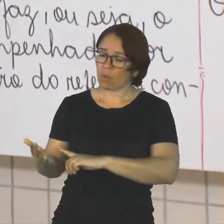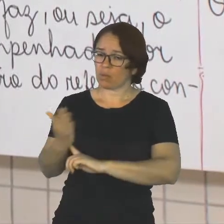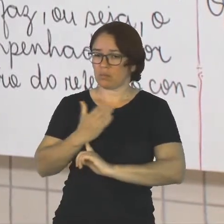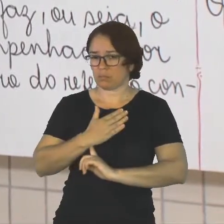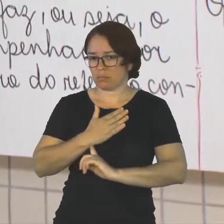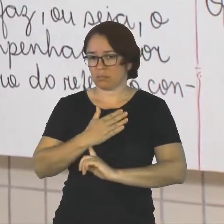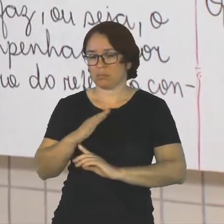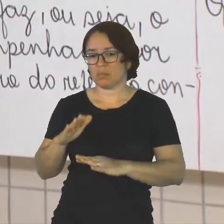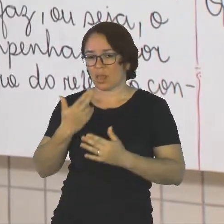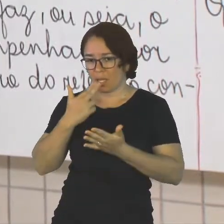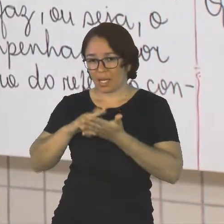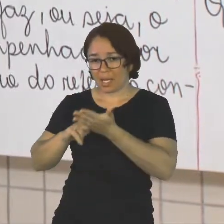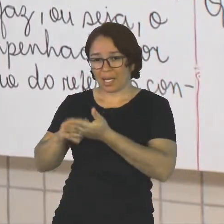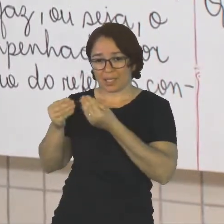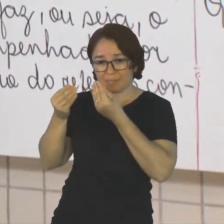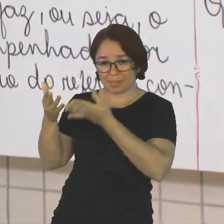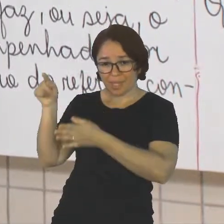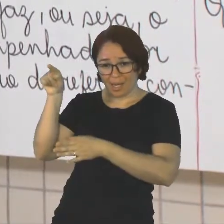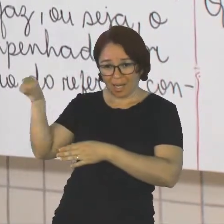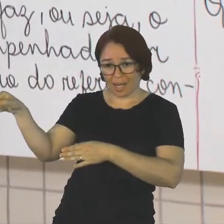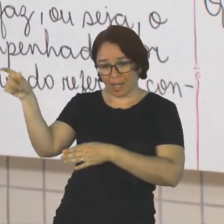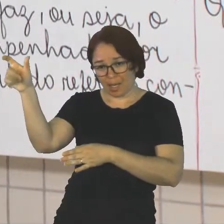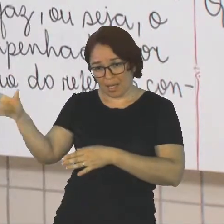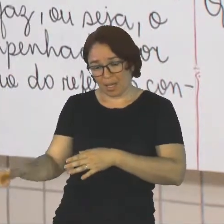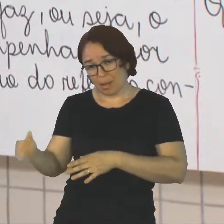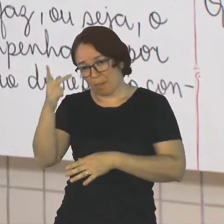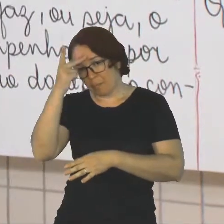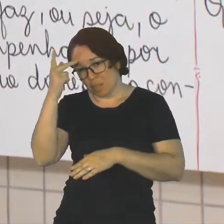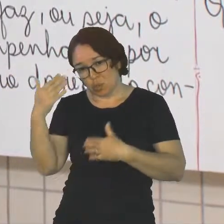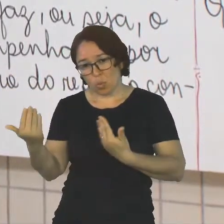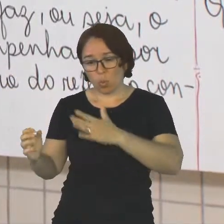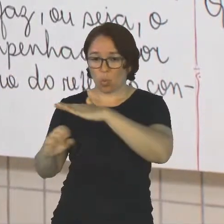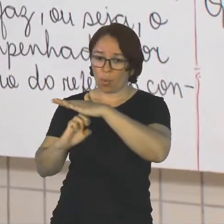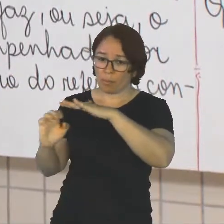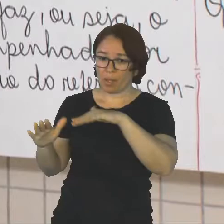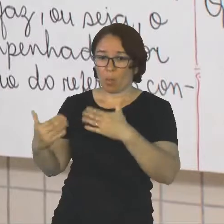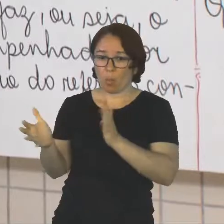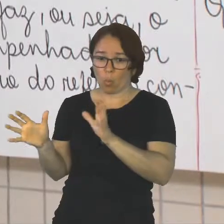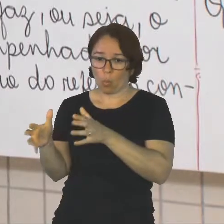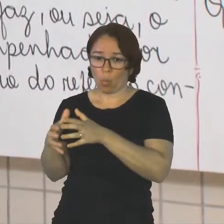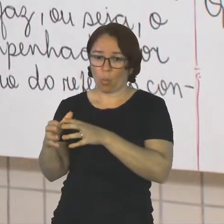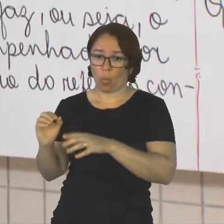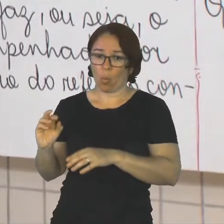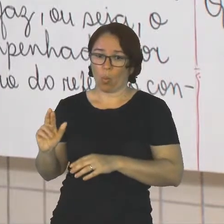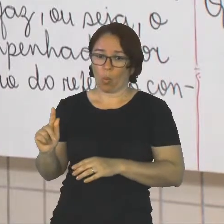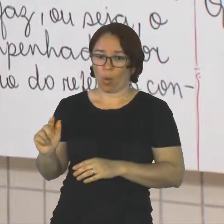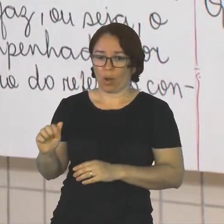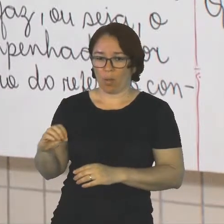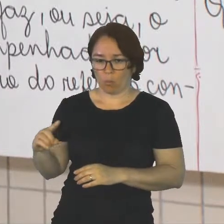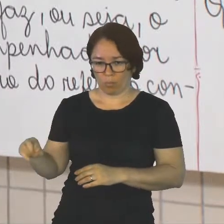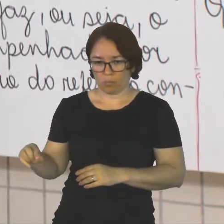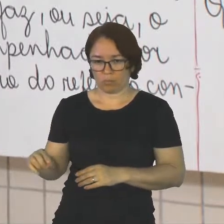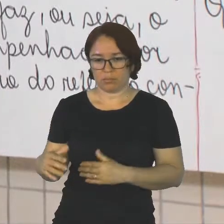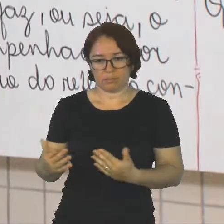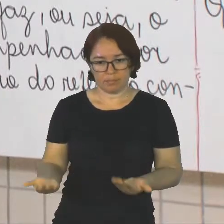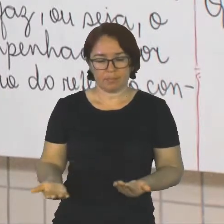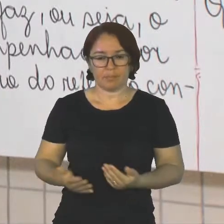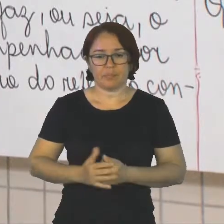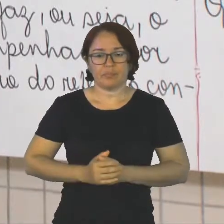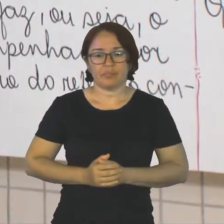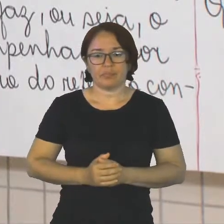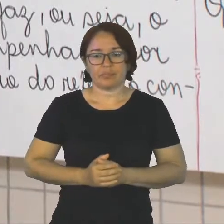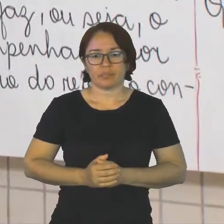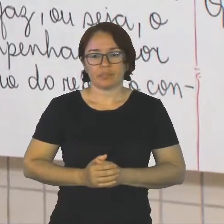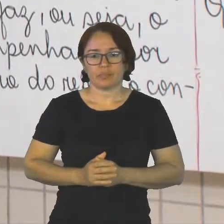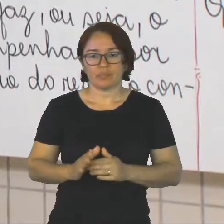esta pessoa, a esta empresa, a este órgão que pode resolver o seu problema, a sua carta, certo? Então,